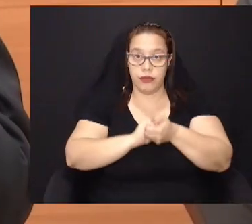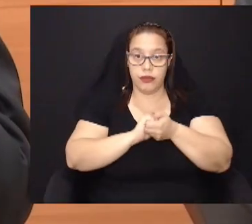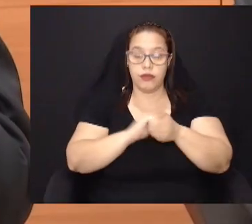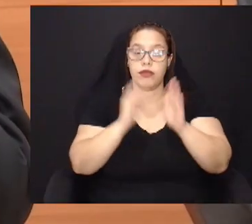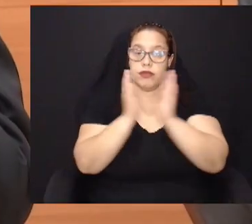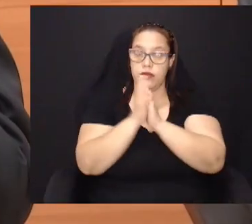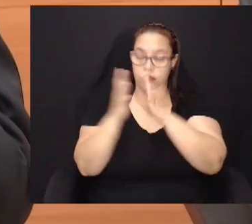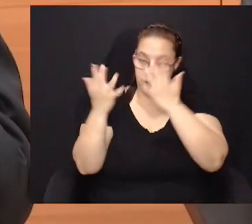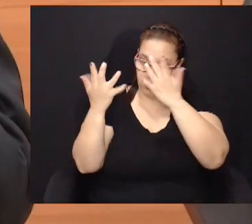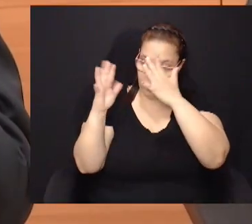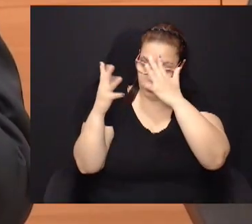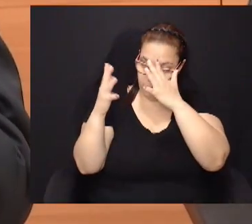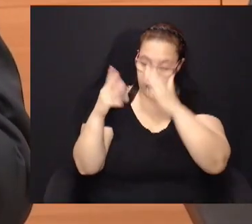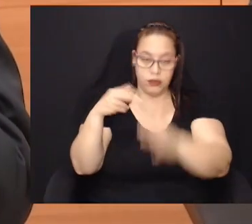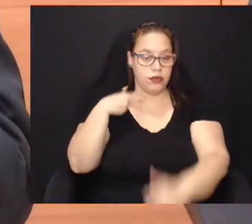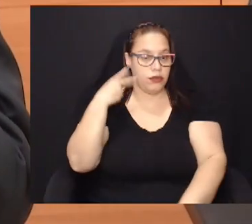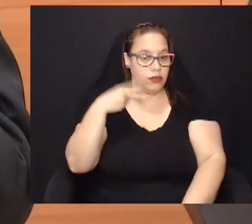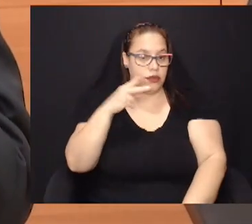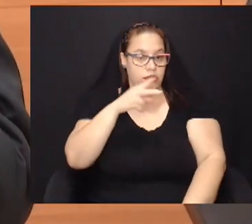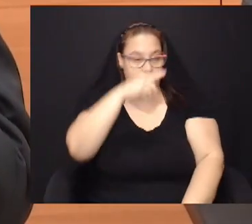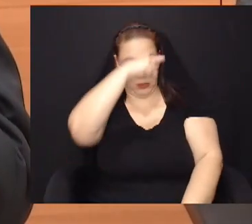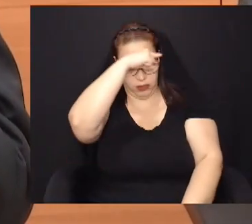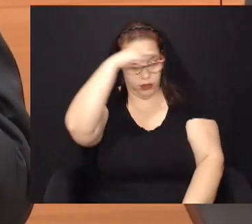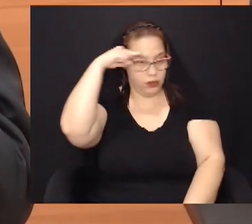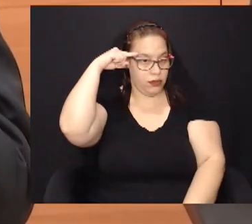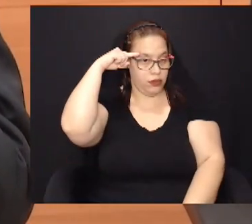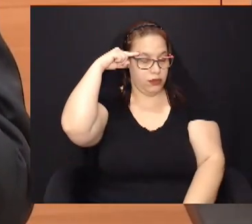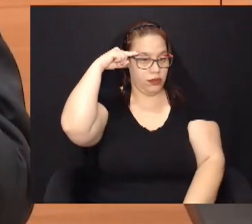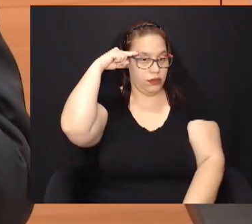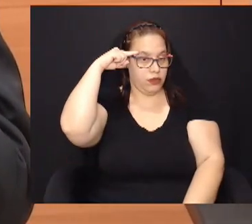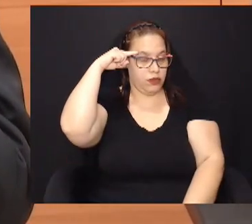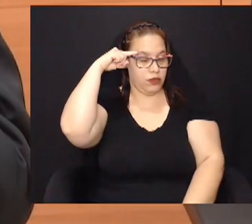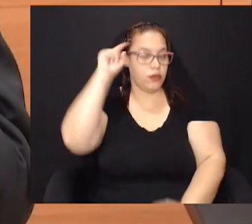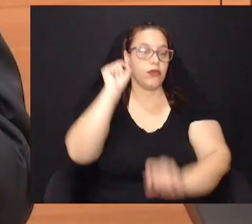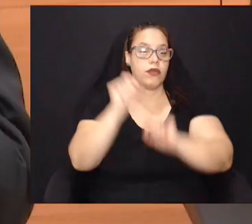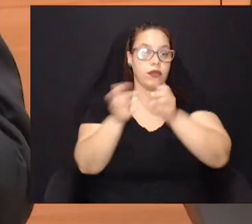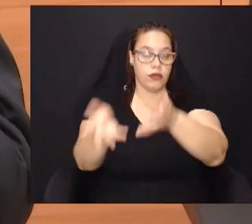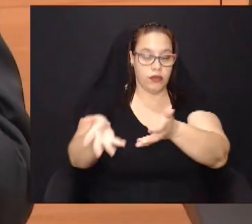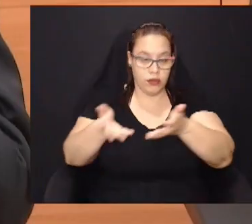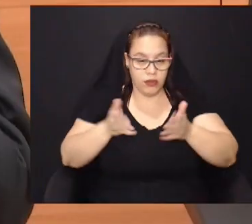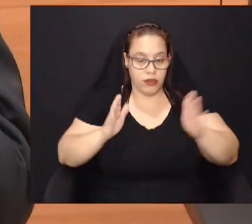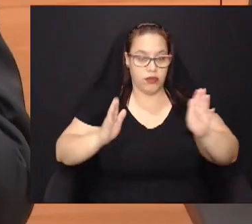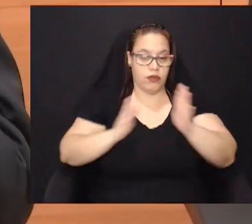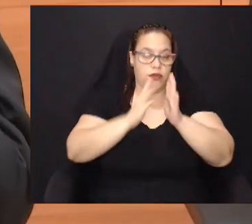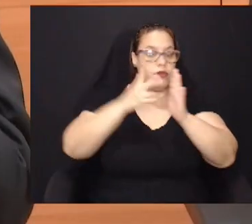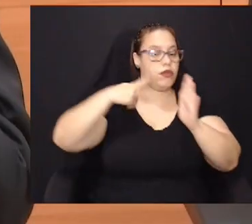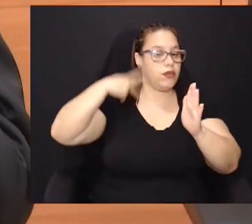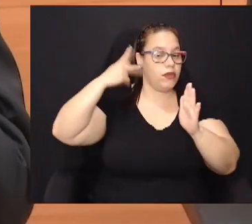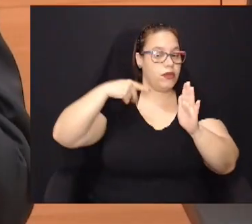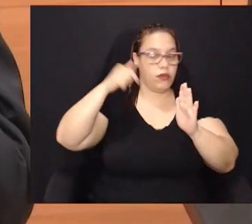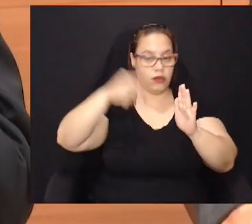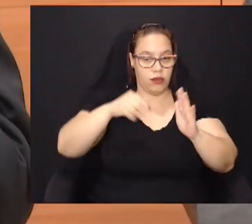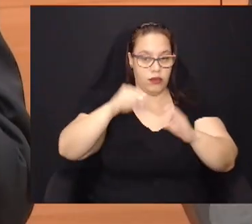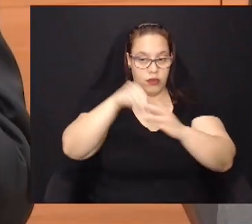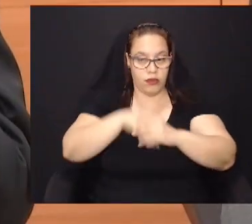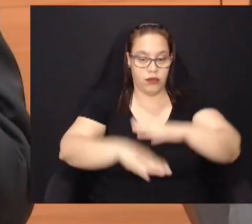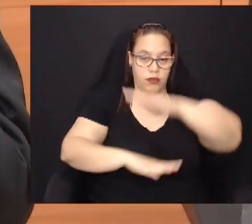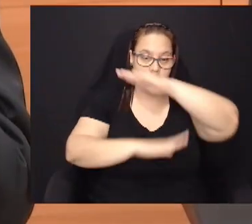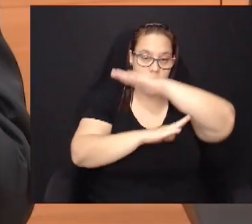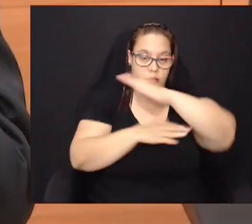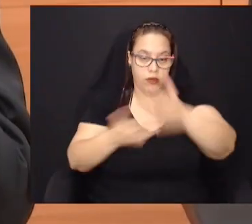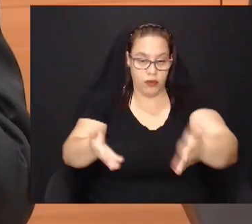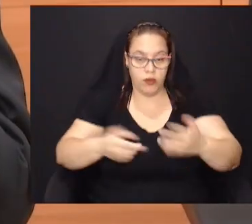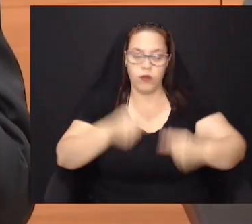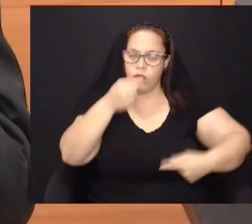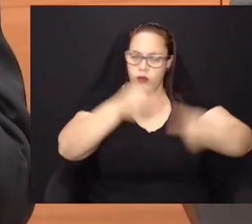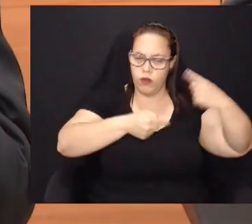parabenizar o vereador Otto Alejandro por trazer essa frente parlamentar para essa casa, onde trazer essas